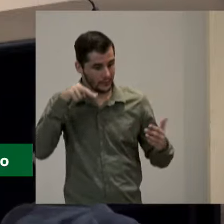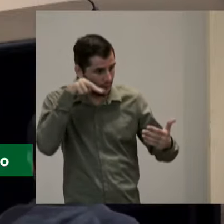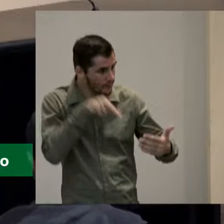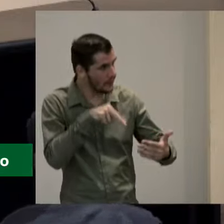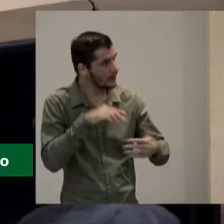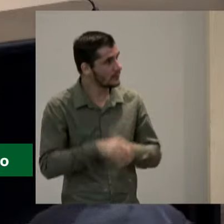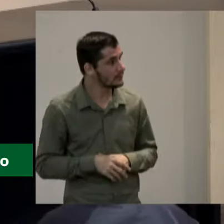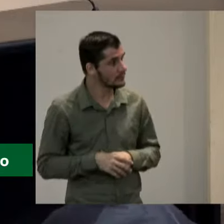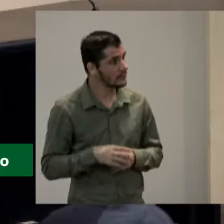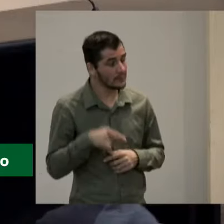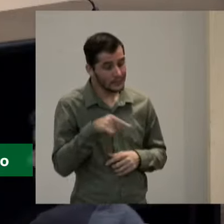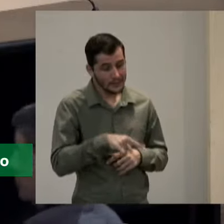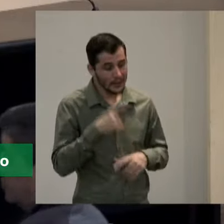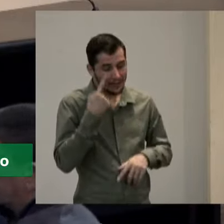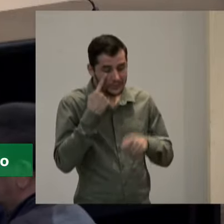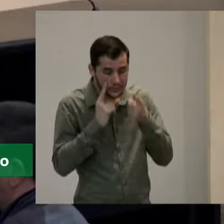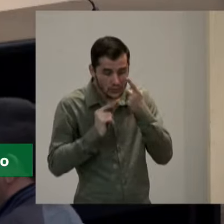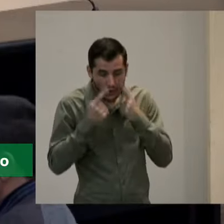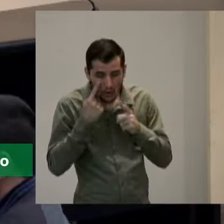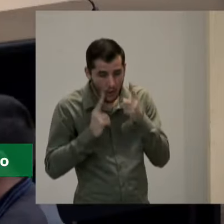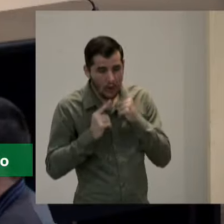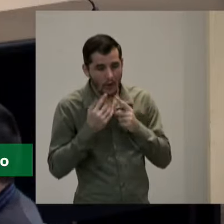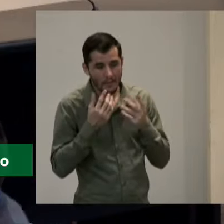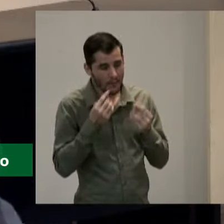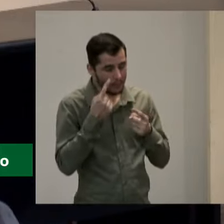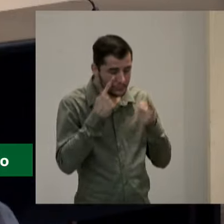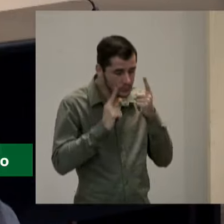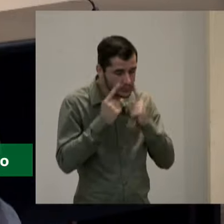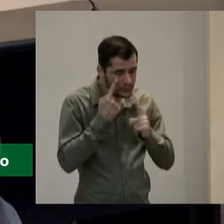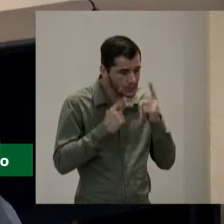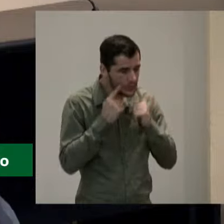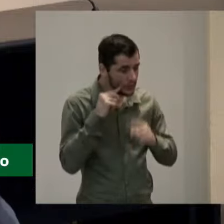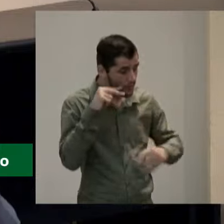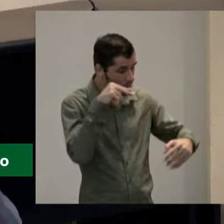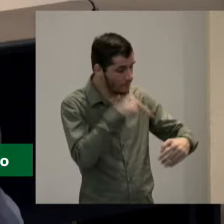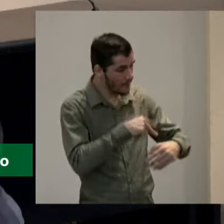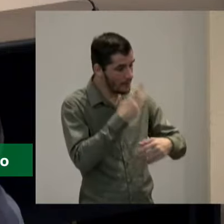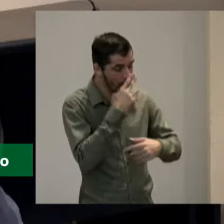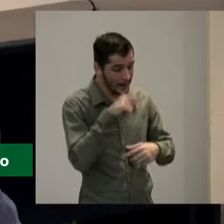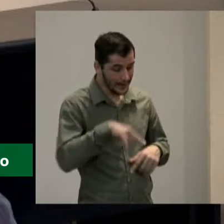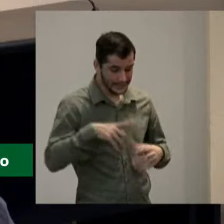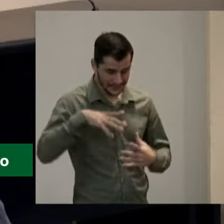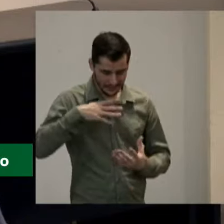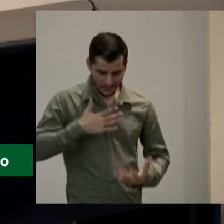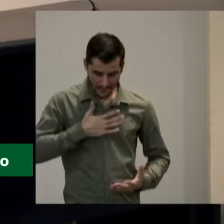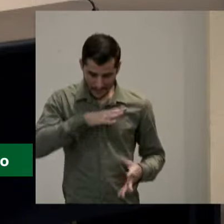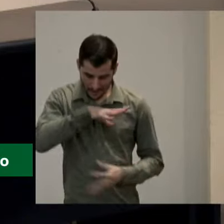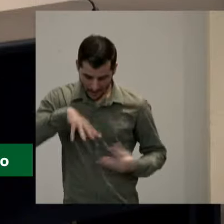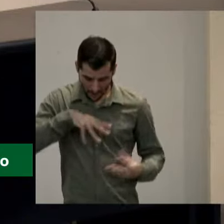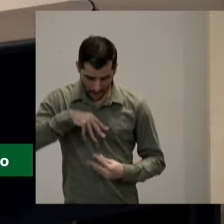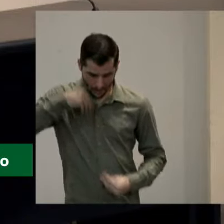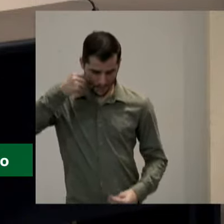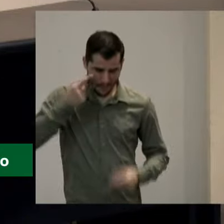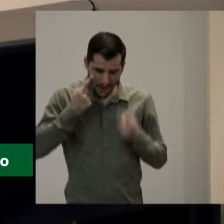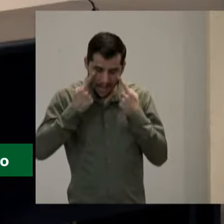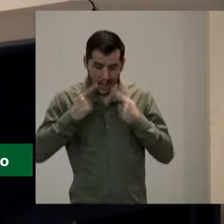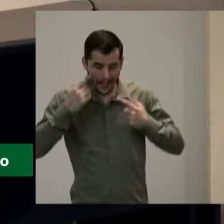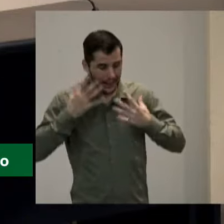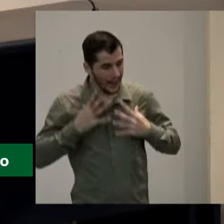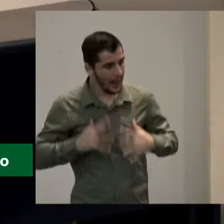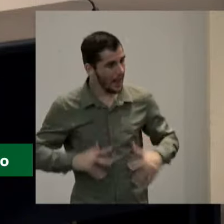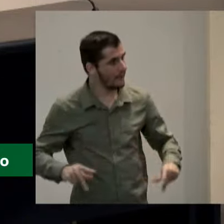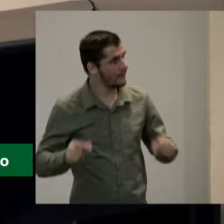muito. Chorei muito e lavei seu corpo. Falei assim, lavou minha alma também. E o que você pensou? Eu pensei que eu iria cuidar de você enquanto fosse